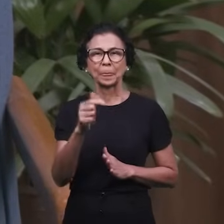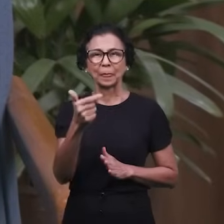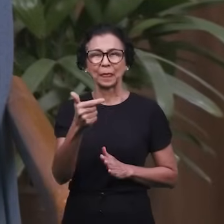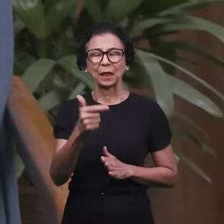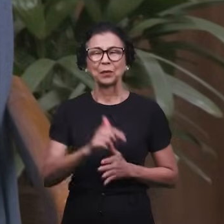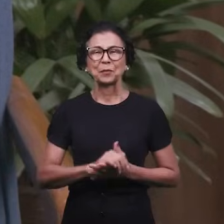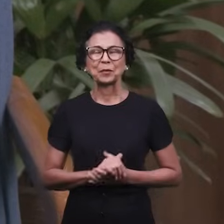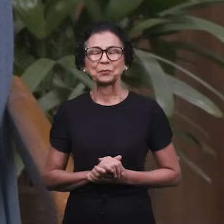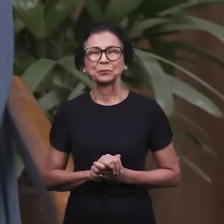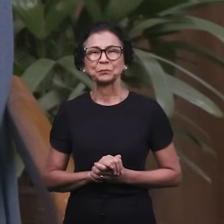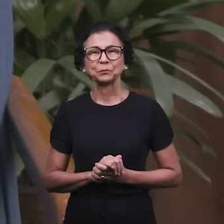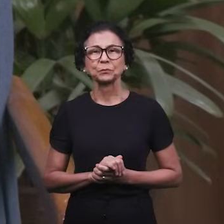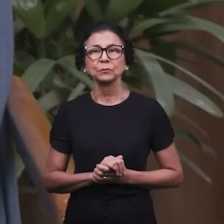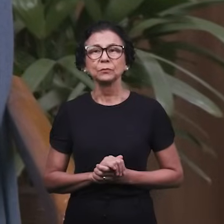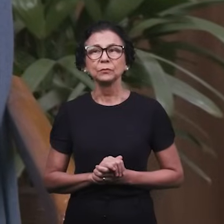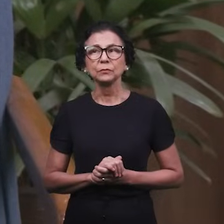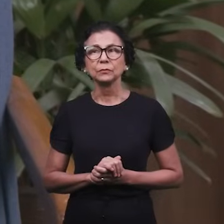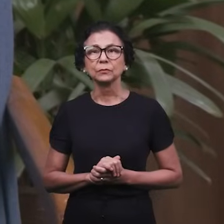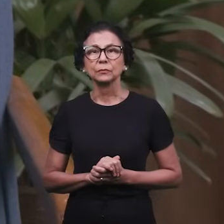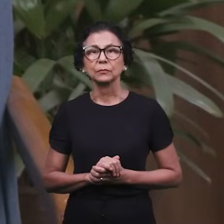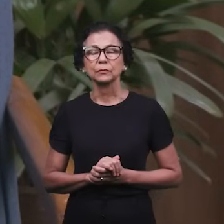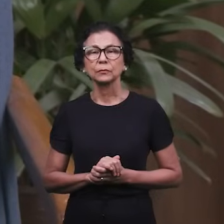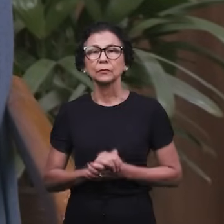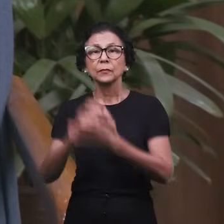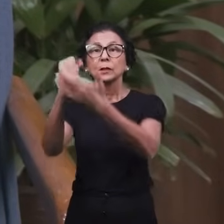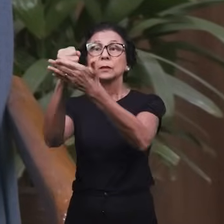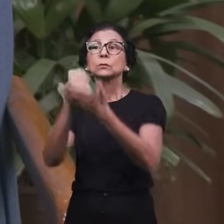trazer a resposta. Então, de onde virá o socorro?